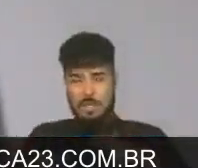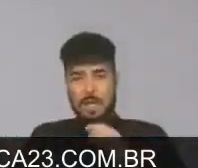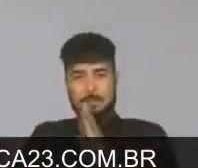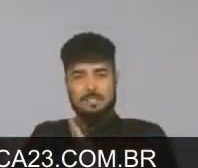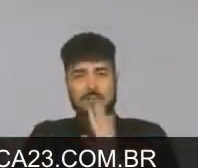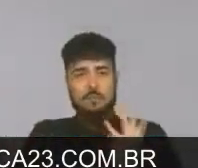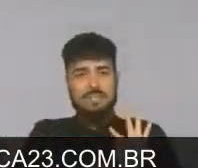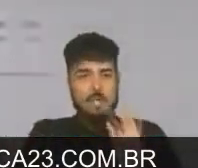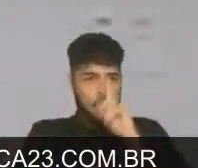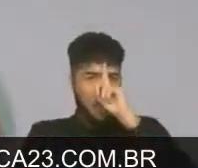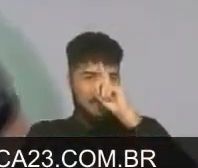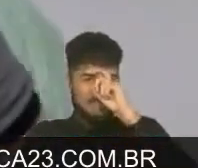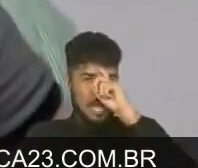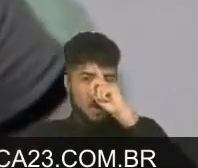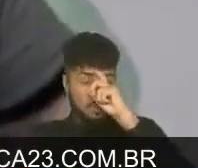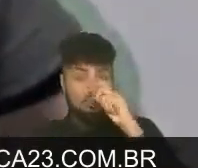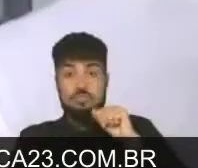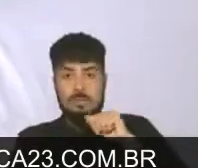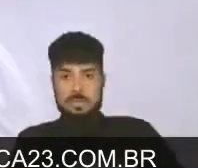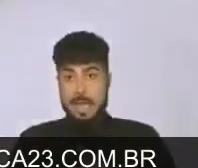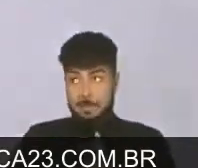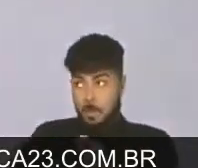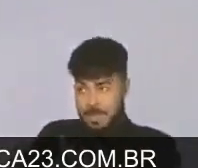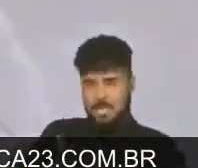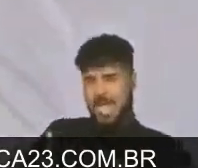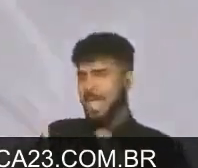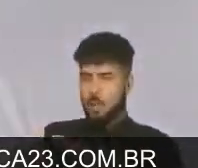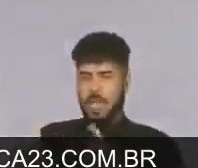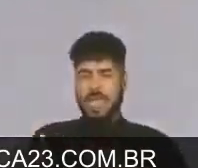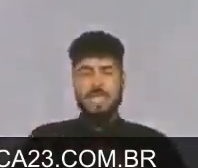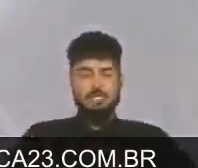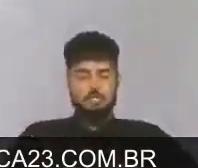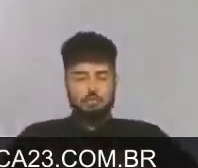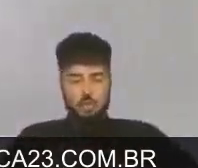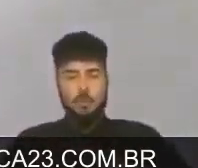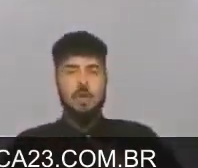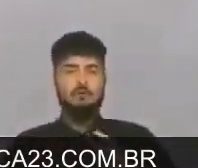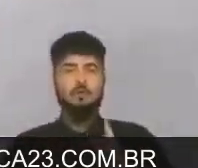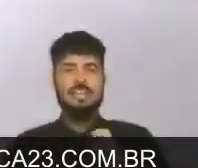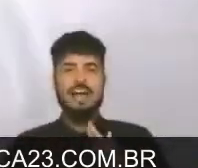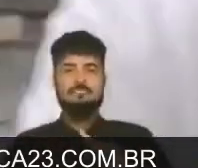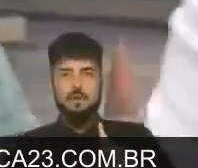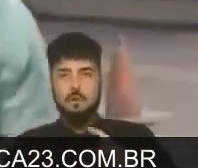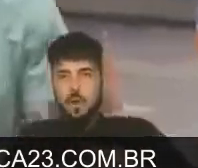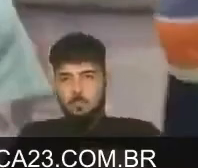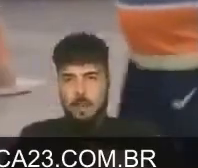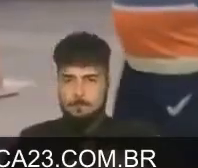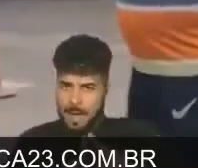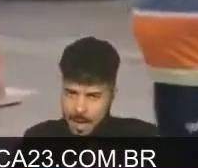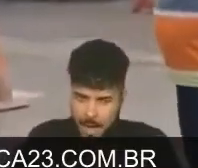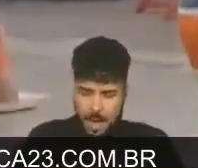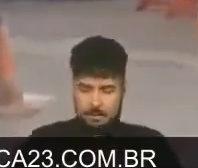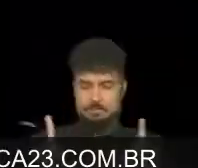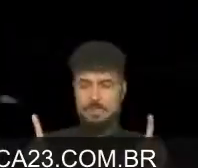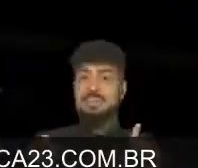Fluminense. No mesmo mês, o anestesista virou réu por estupro de vulnerável durante processo de parto, além de outros crimes como violação